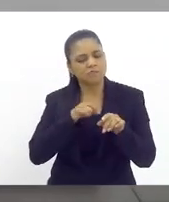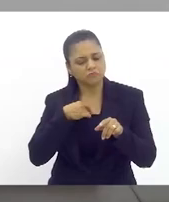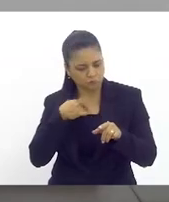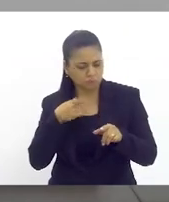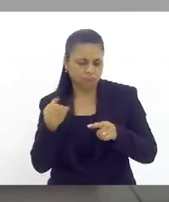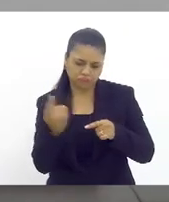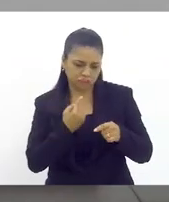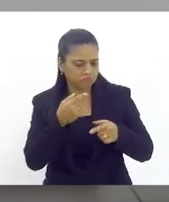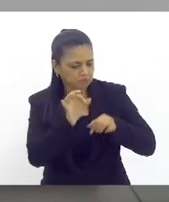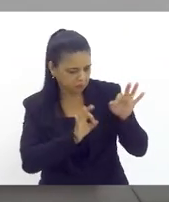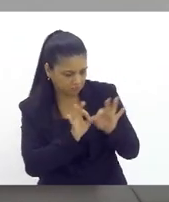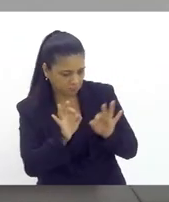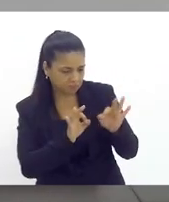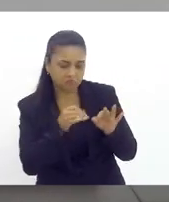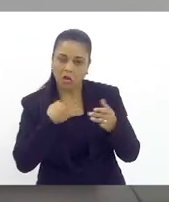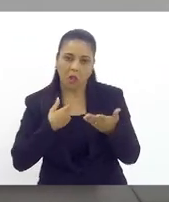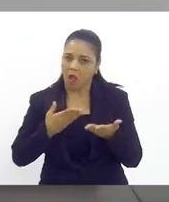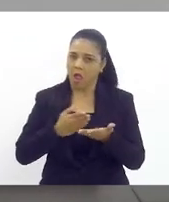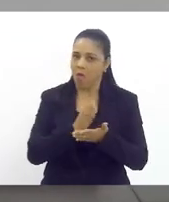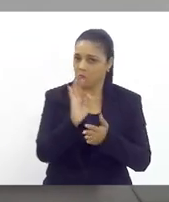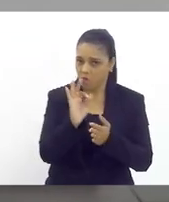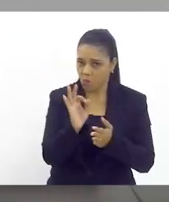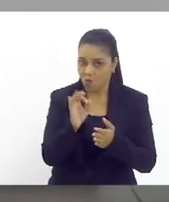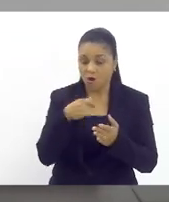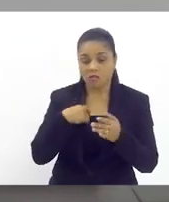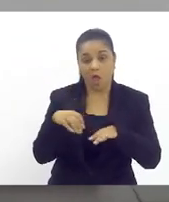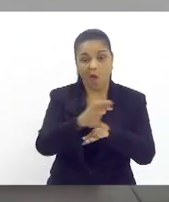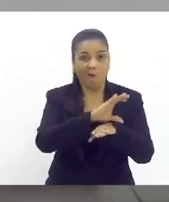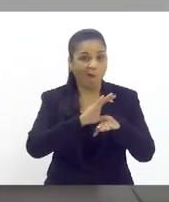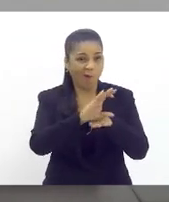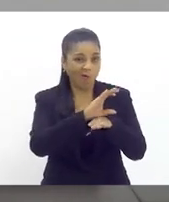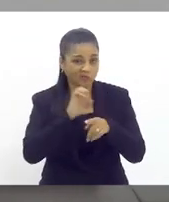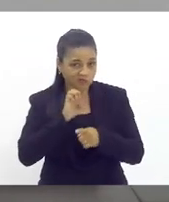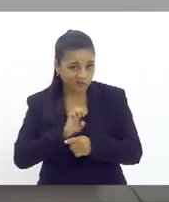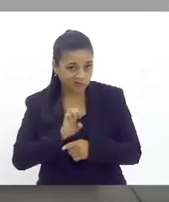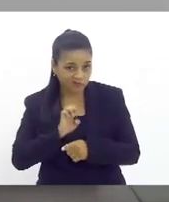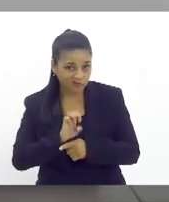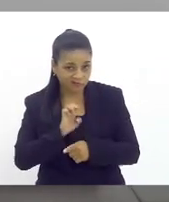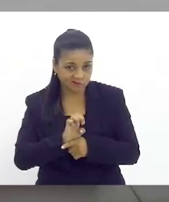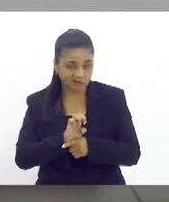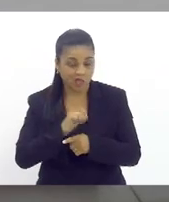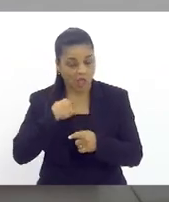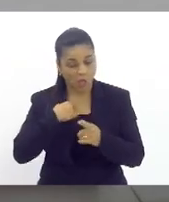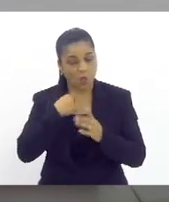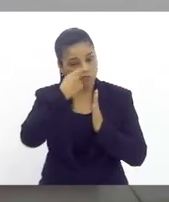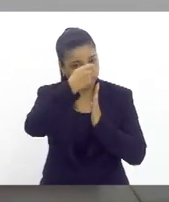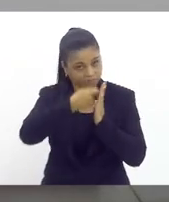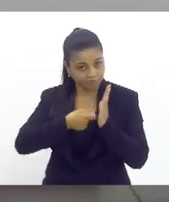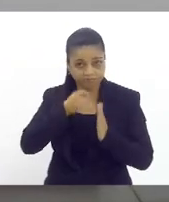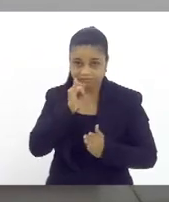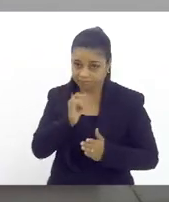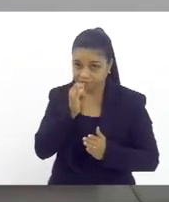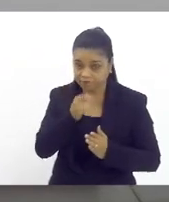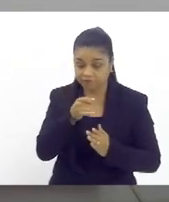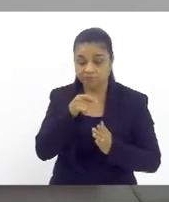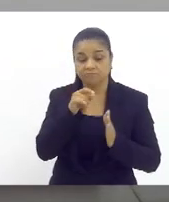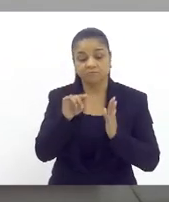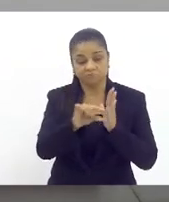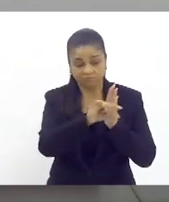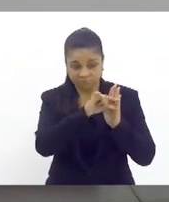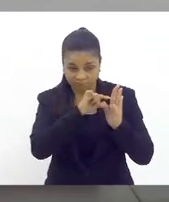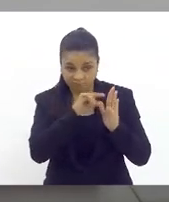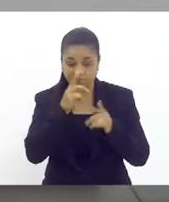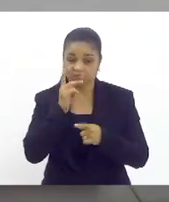mas a gente não aprovou ainda que na constituição estadual da Qual foi relator tá lá a proteção dos